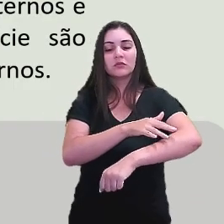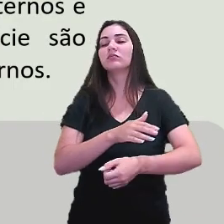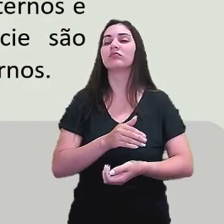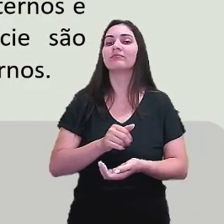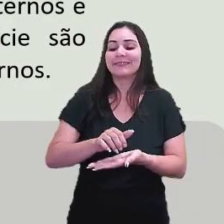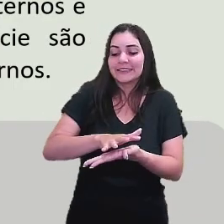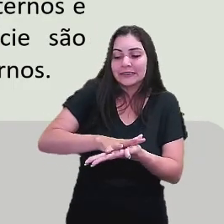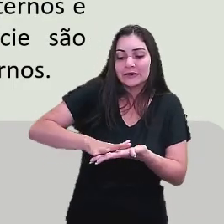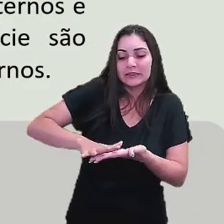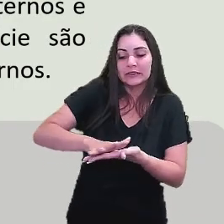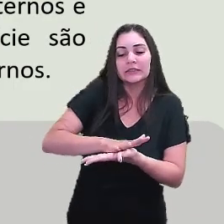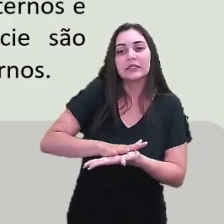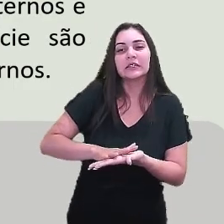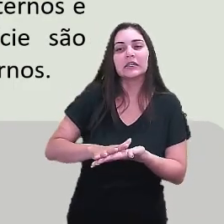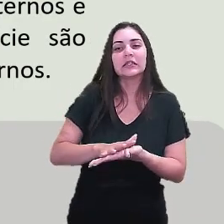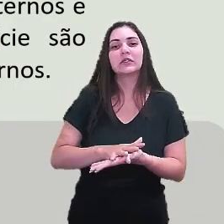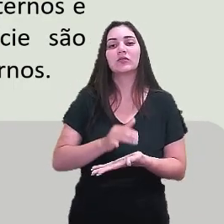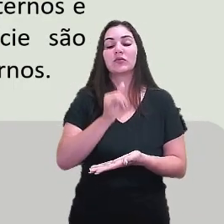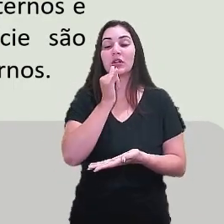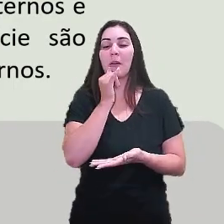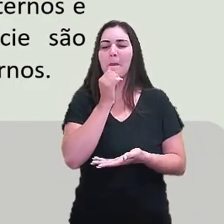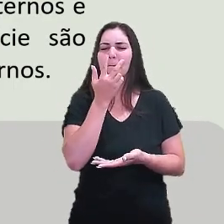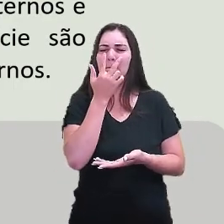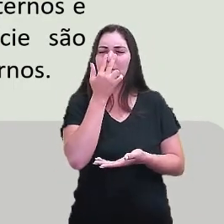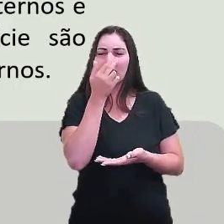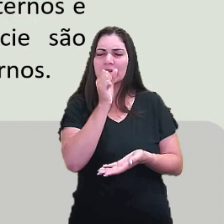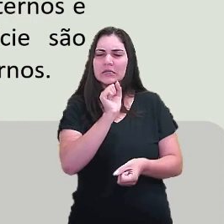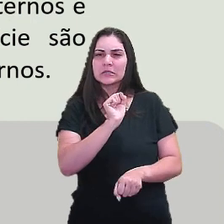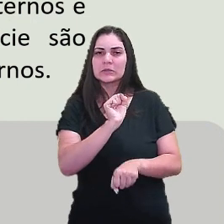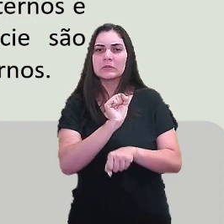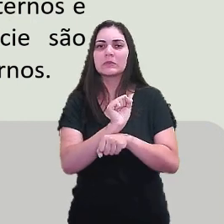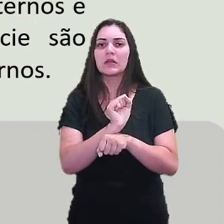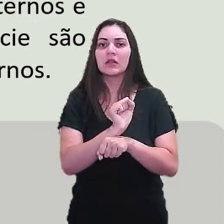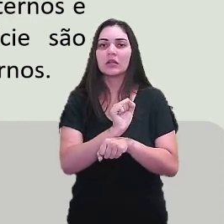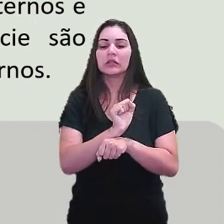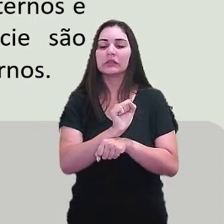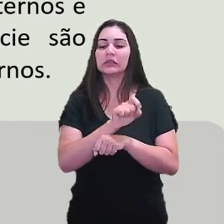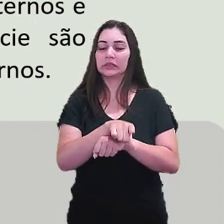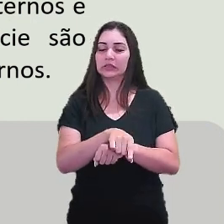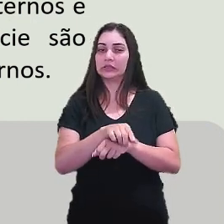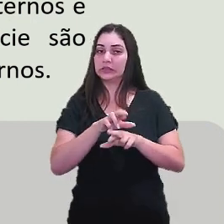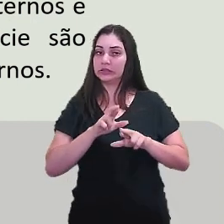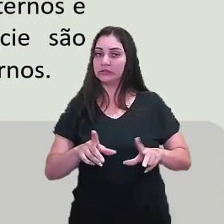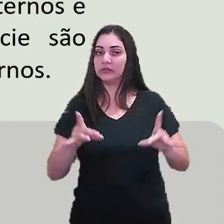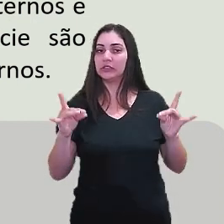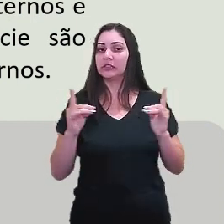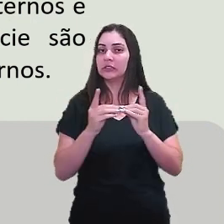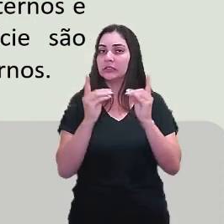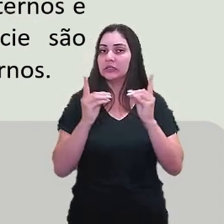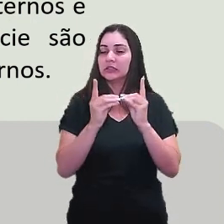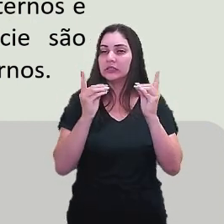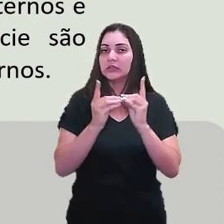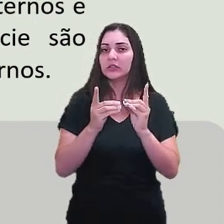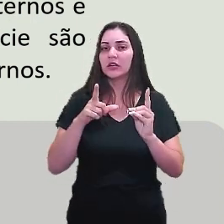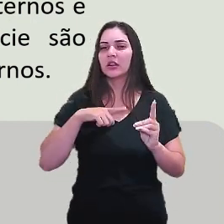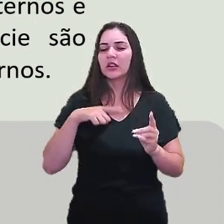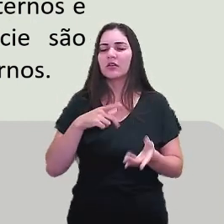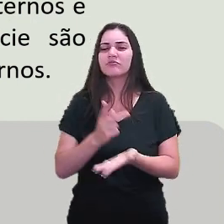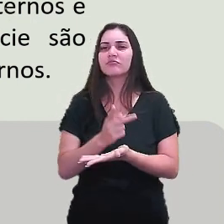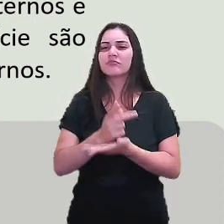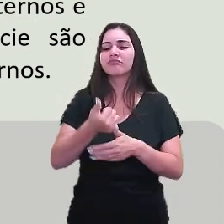de aparentemente estático, ou seja, paradão, certo? Ele é dinâmico e está em constante